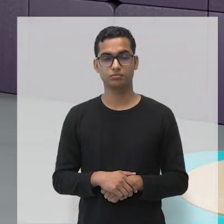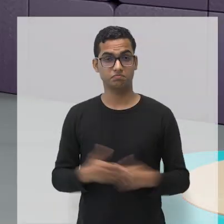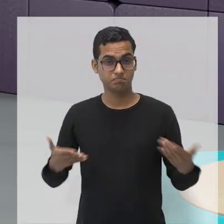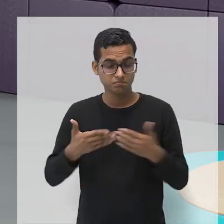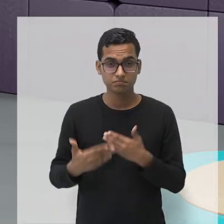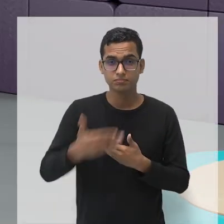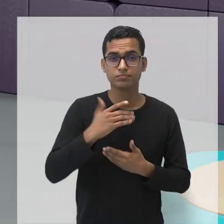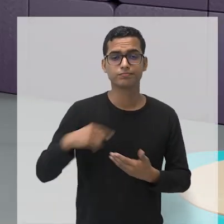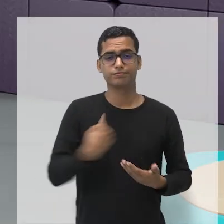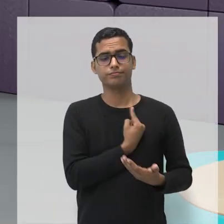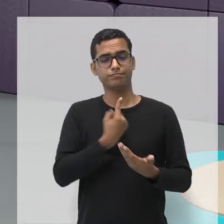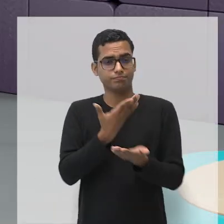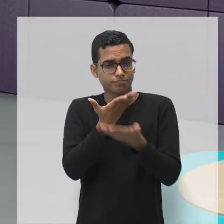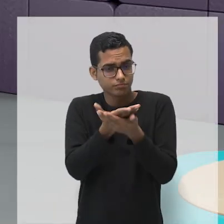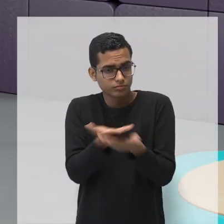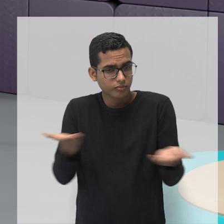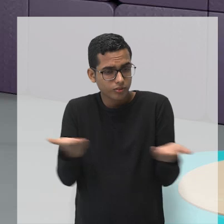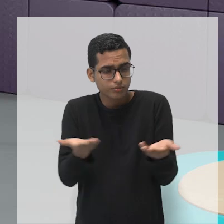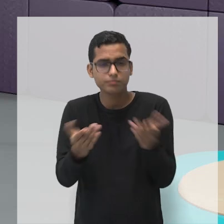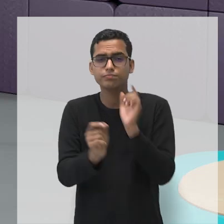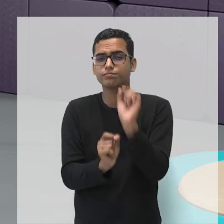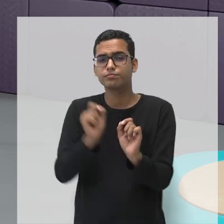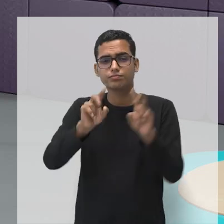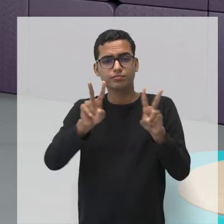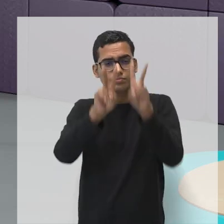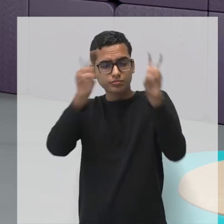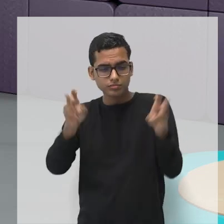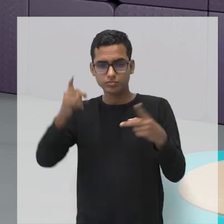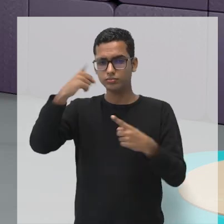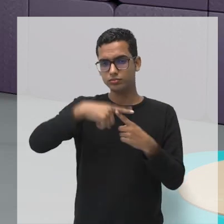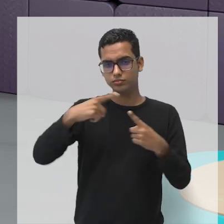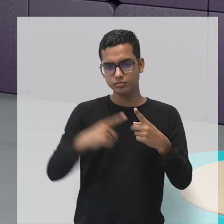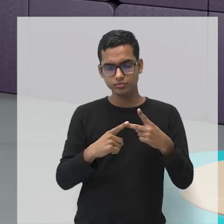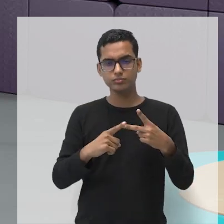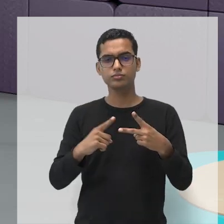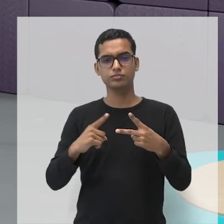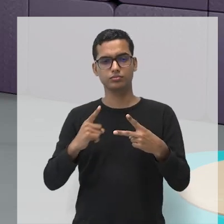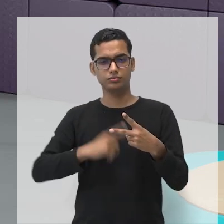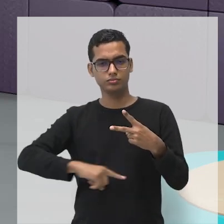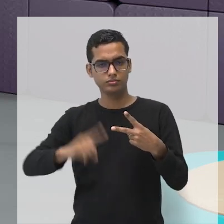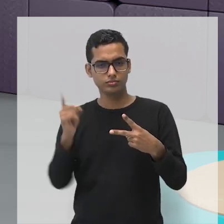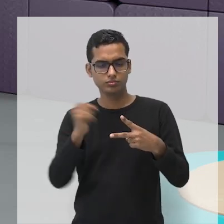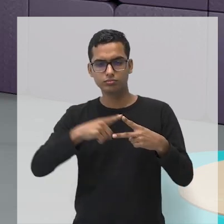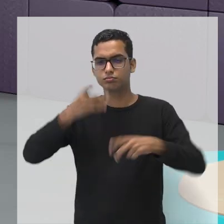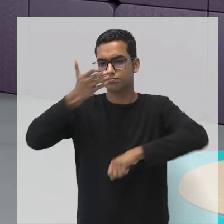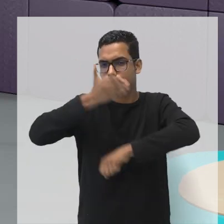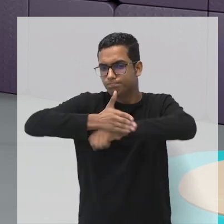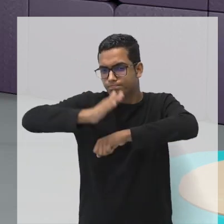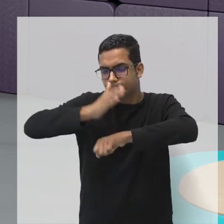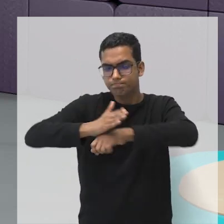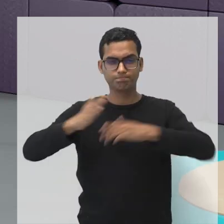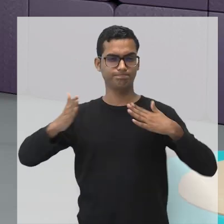nós damos início à nossa aula, onde nós vamos falar sobre duas modalidades, né? Nós vamos falar sobre práticas